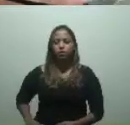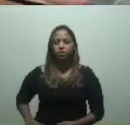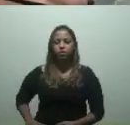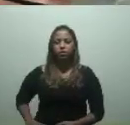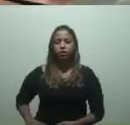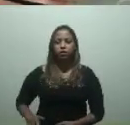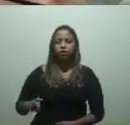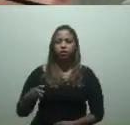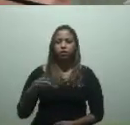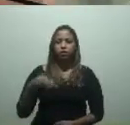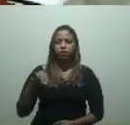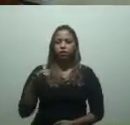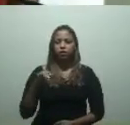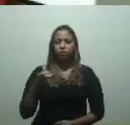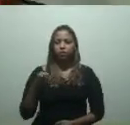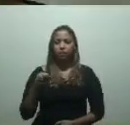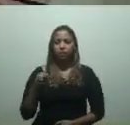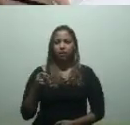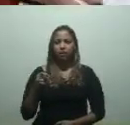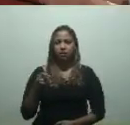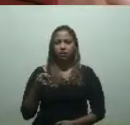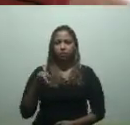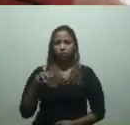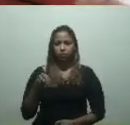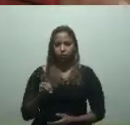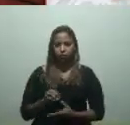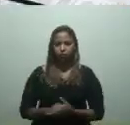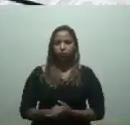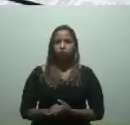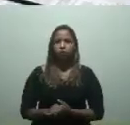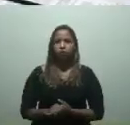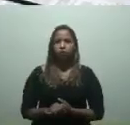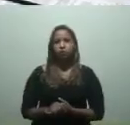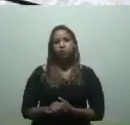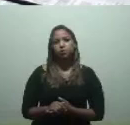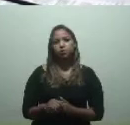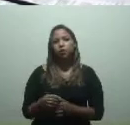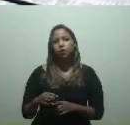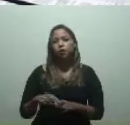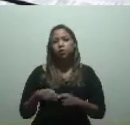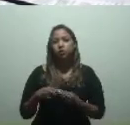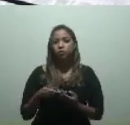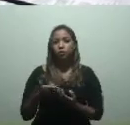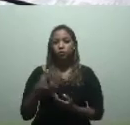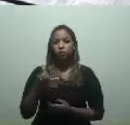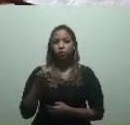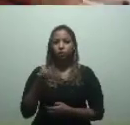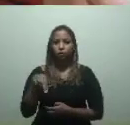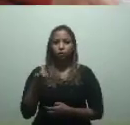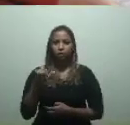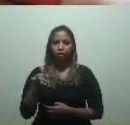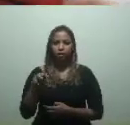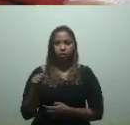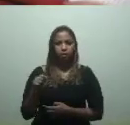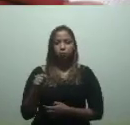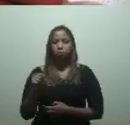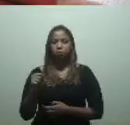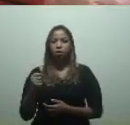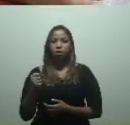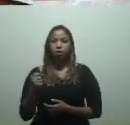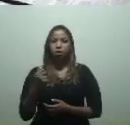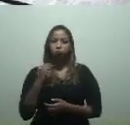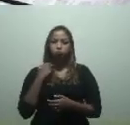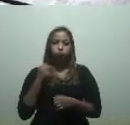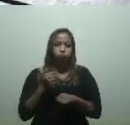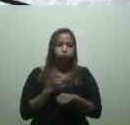que com a desistência, né, do Léo Lima de assumir, o mesmo deve estar sendo convocado ainda hoje